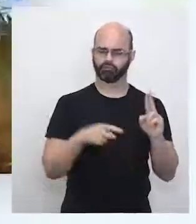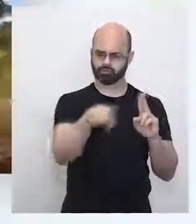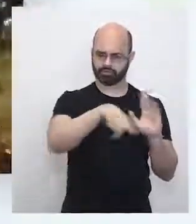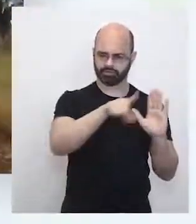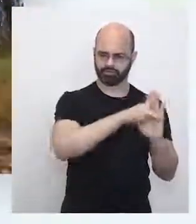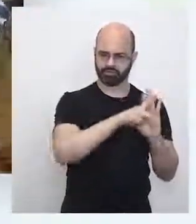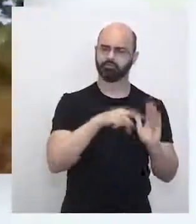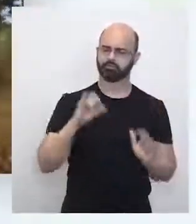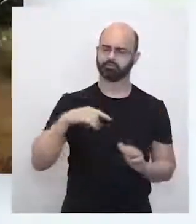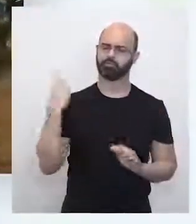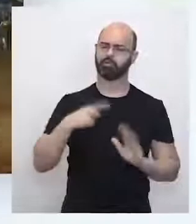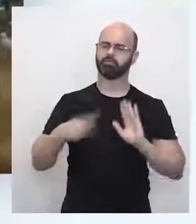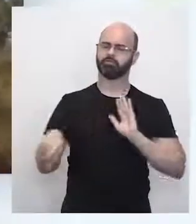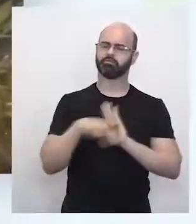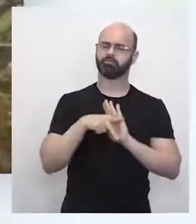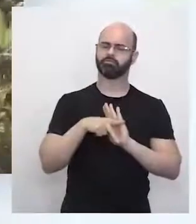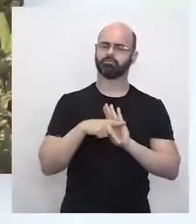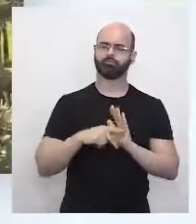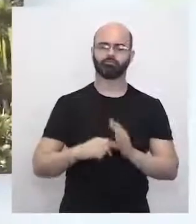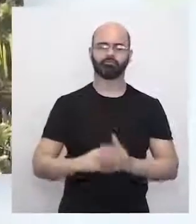nosso.